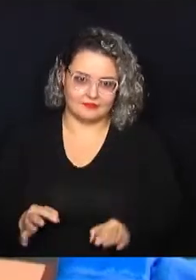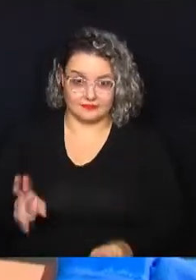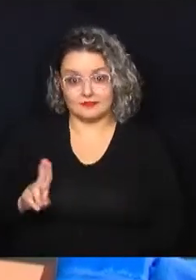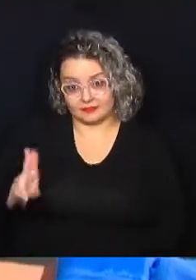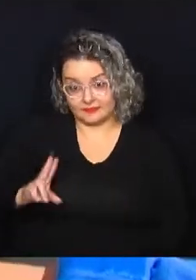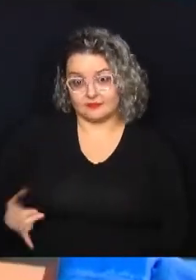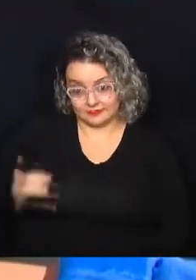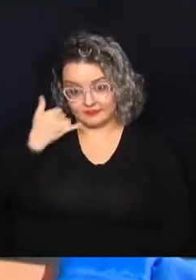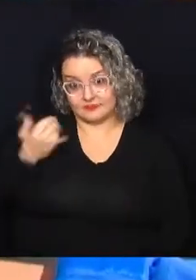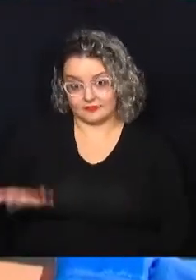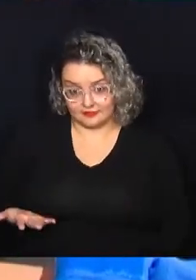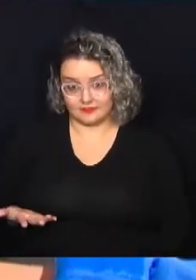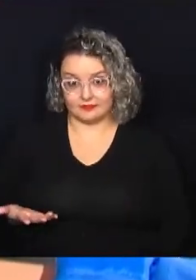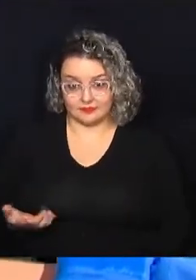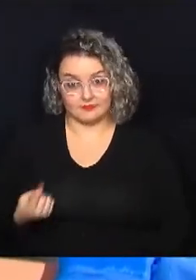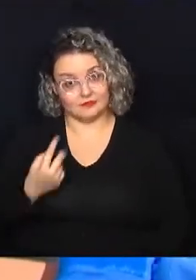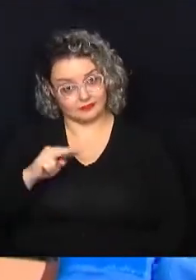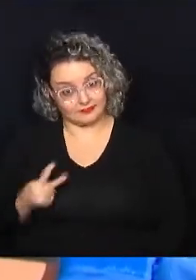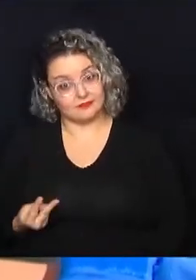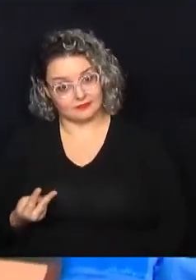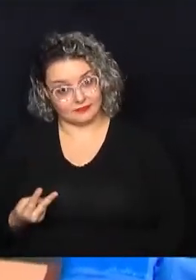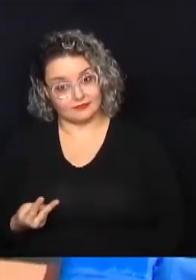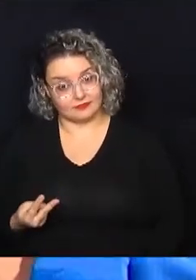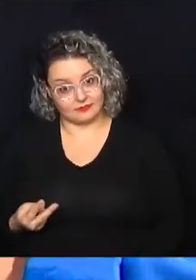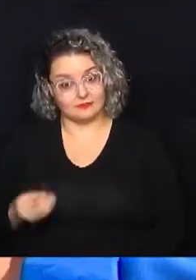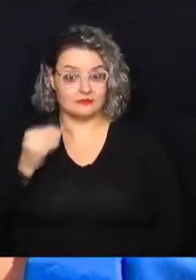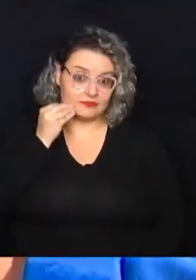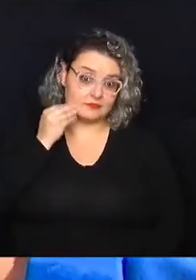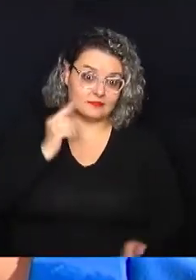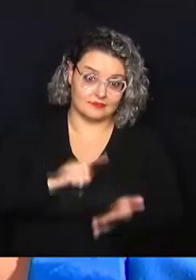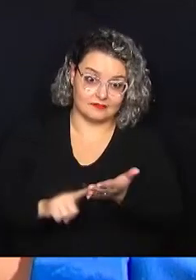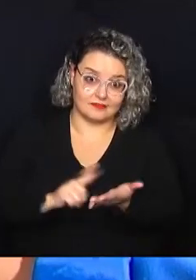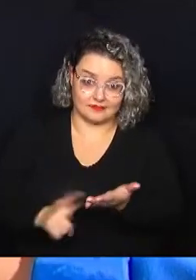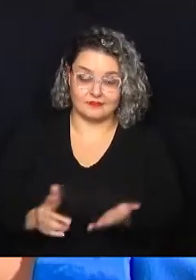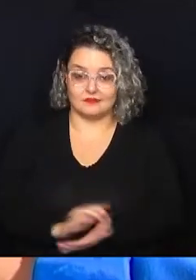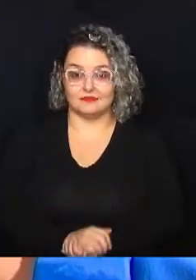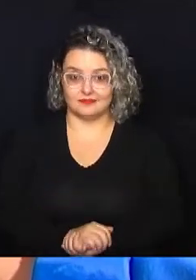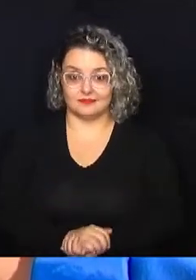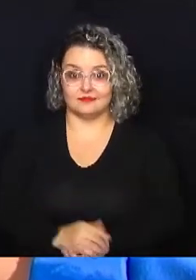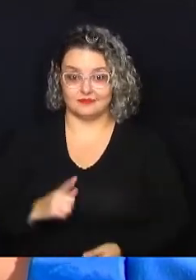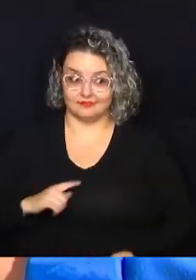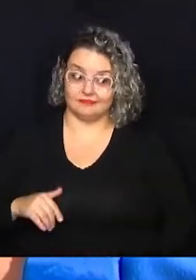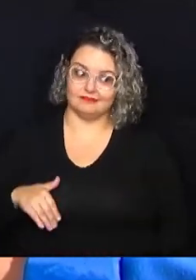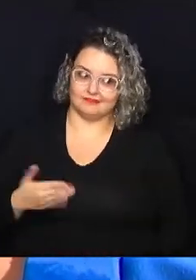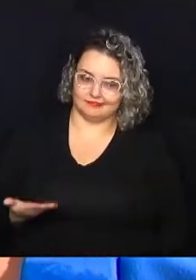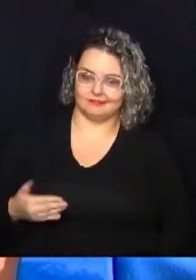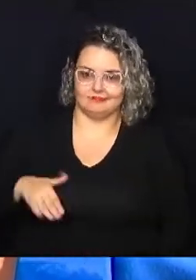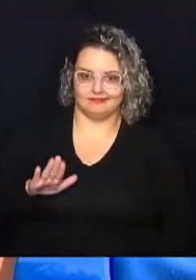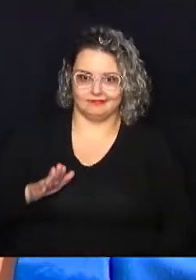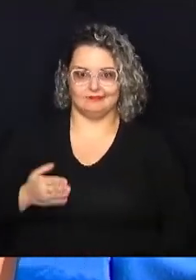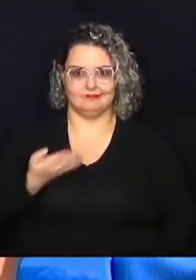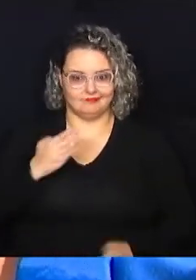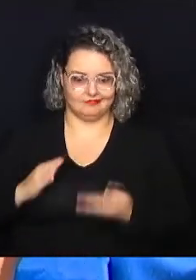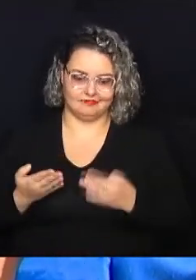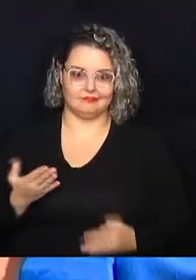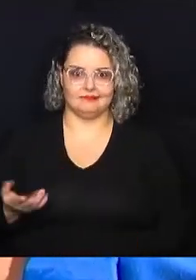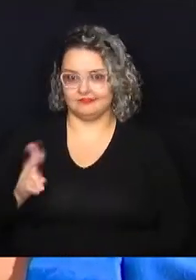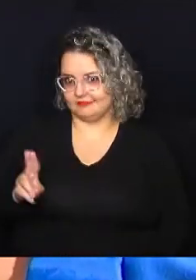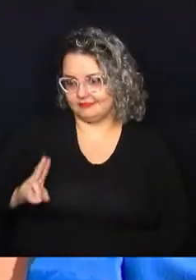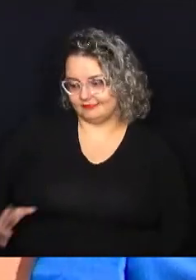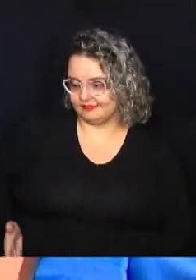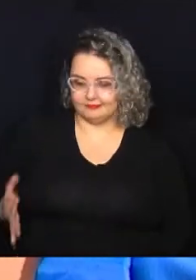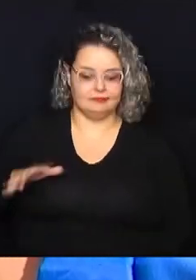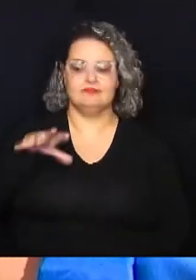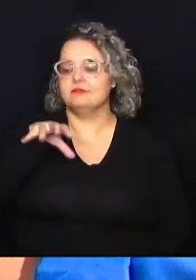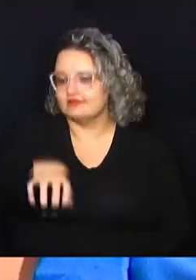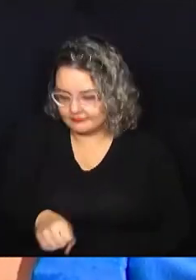muito constantemente Então pelo menos uma vez eu tento limpar né contei muito mais porque a gente utiliza a mão para tudo então pega no